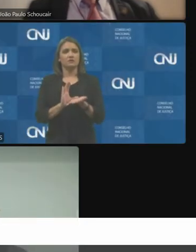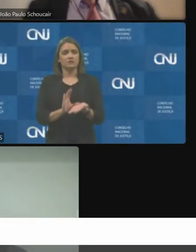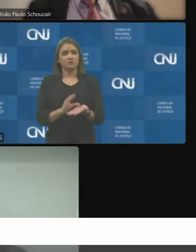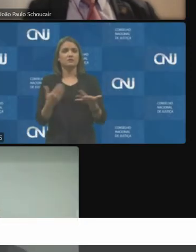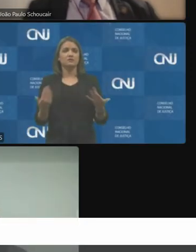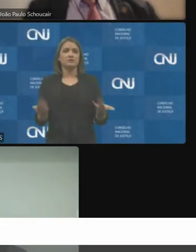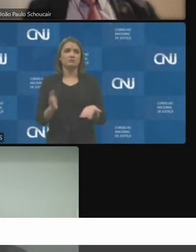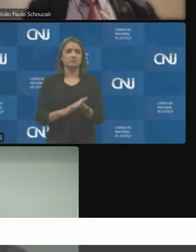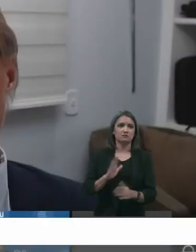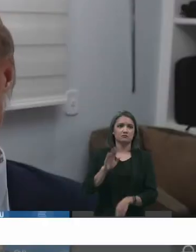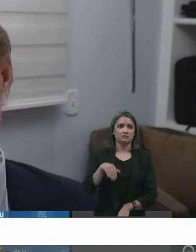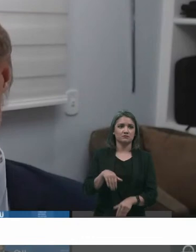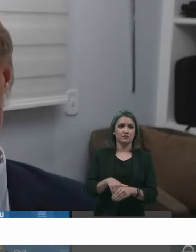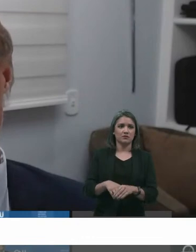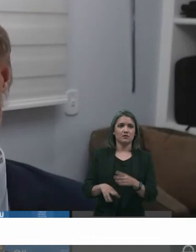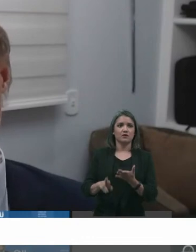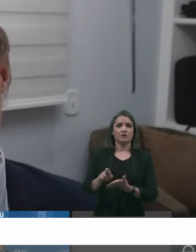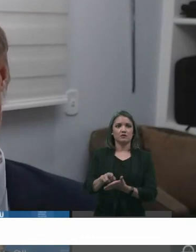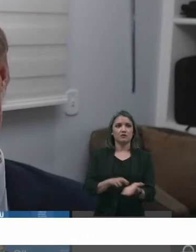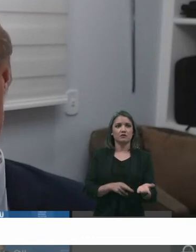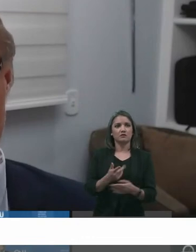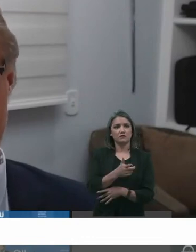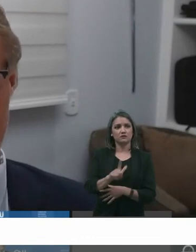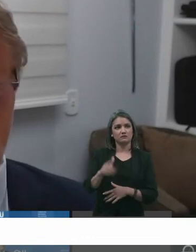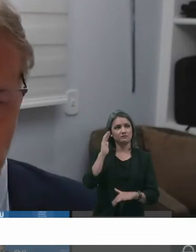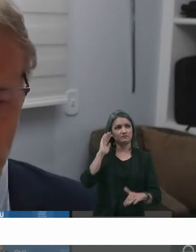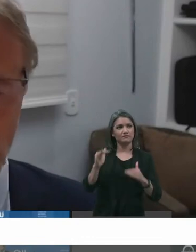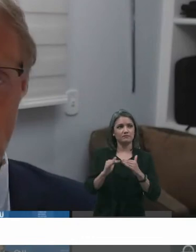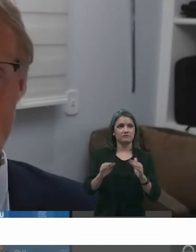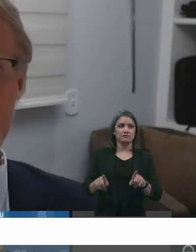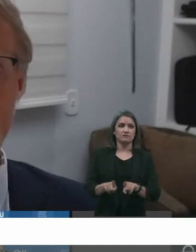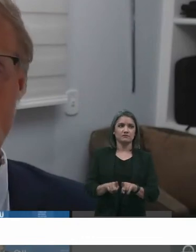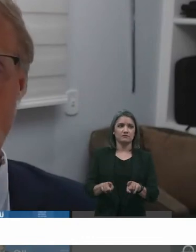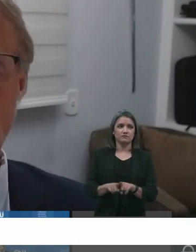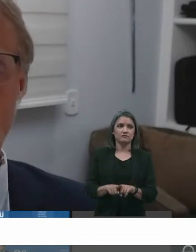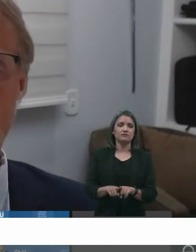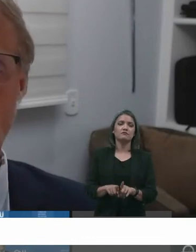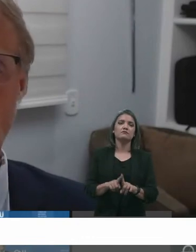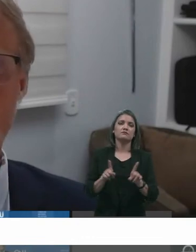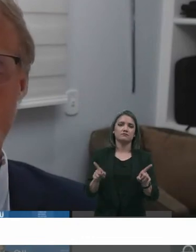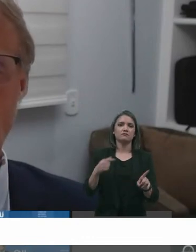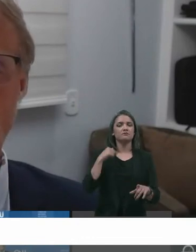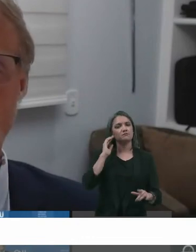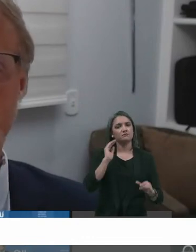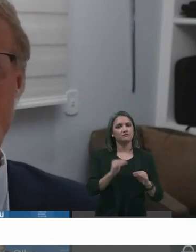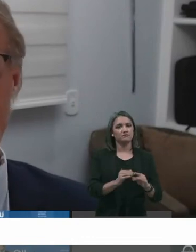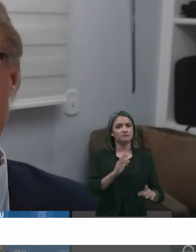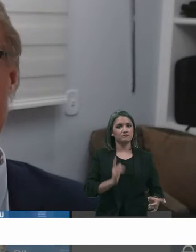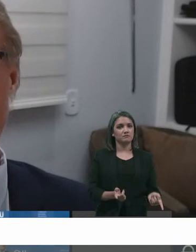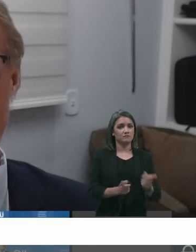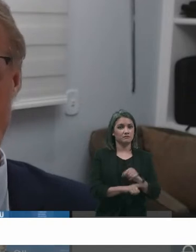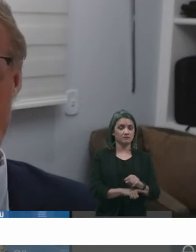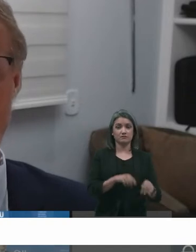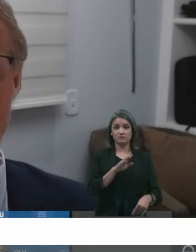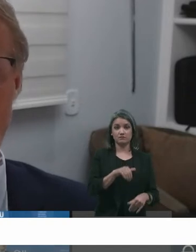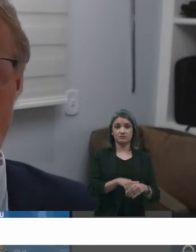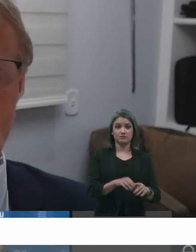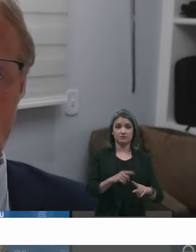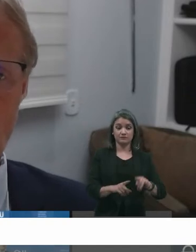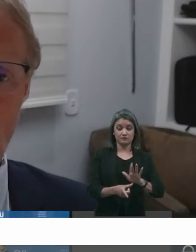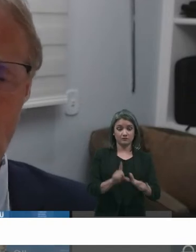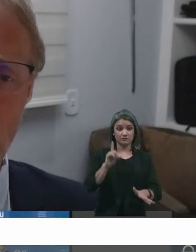dos demais pares que o acompanharam, mas com a devida vênia eu vou seguir a divergência aberta pelo conselheiro Márcio, até na versão